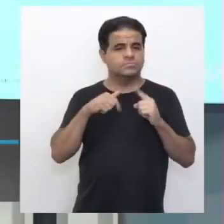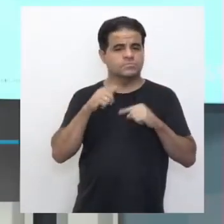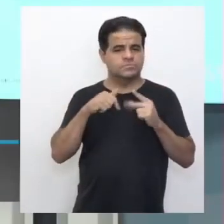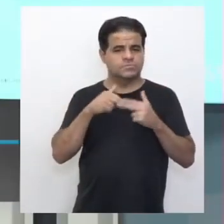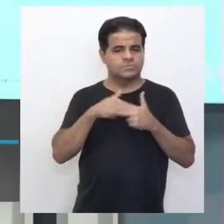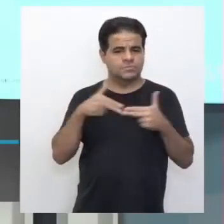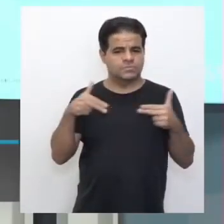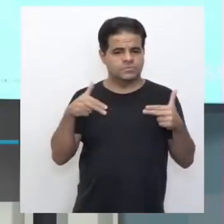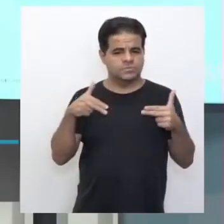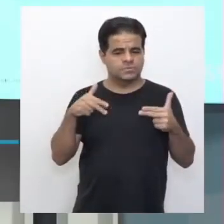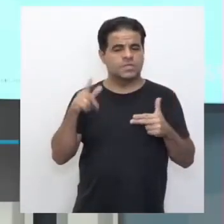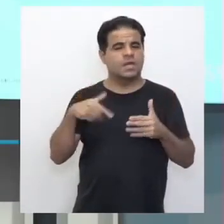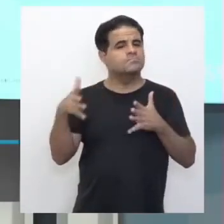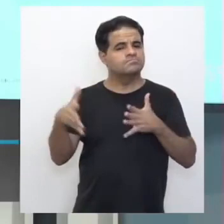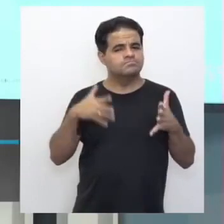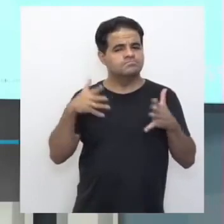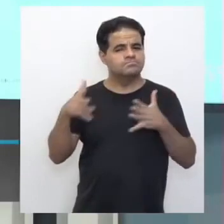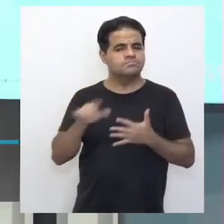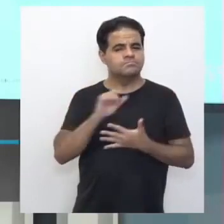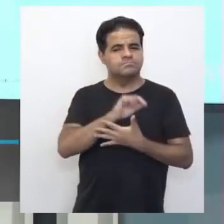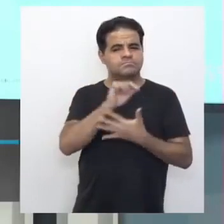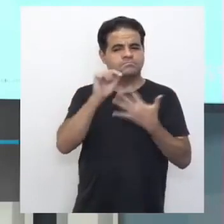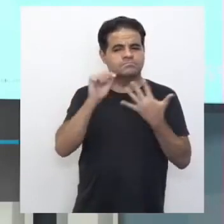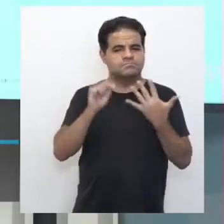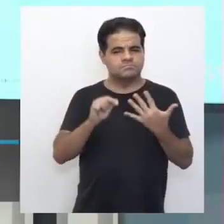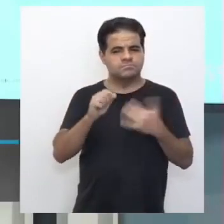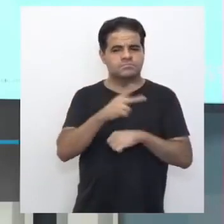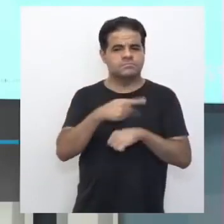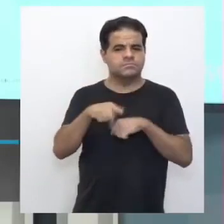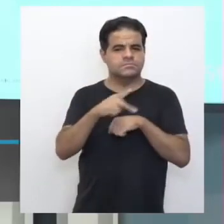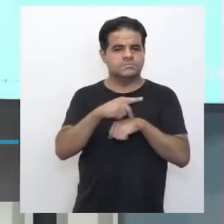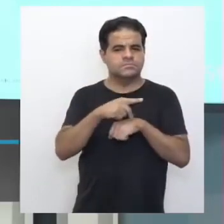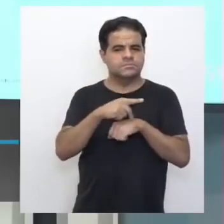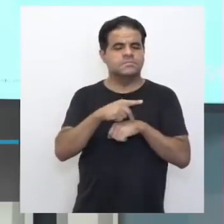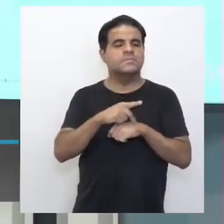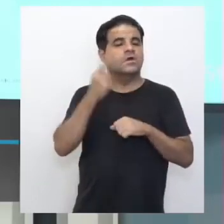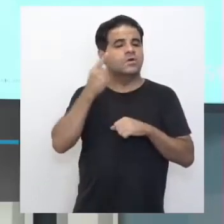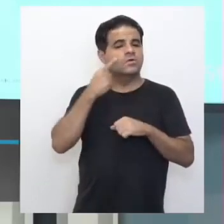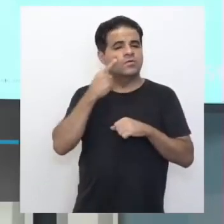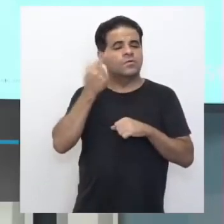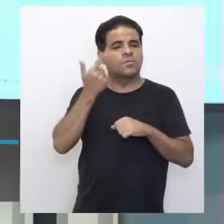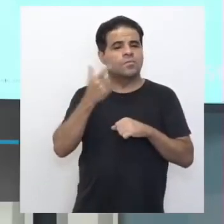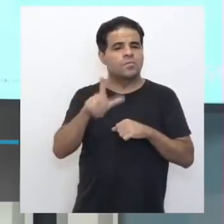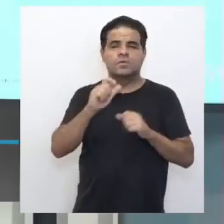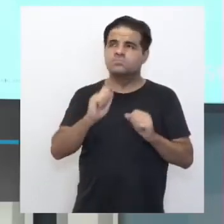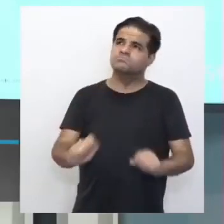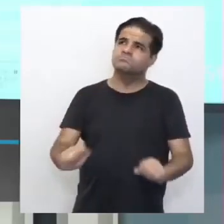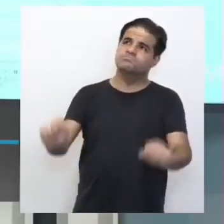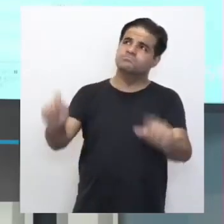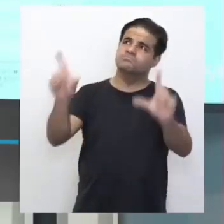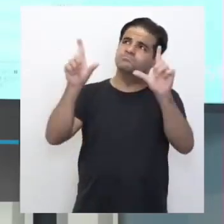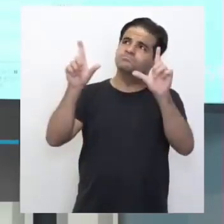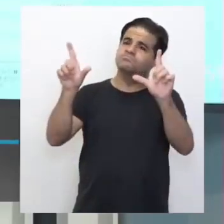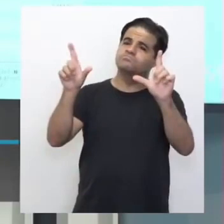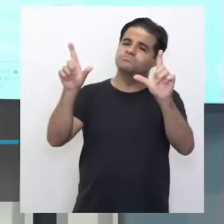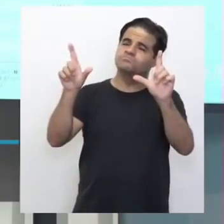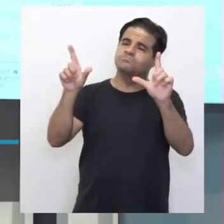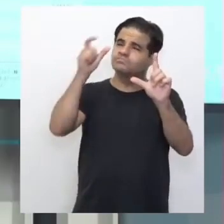é a produção de cada país, perfeito? Na próxima tela a gente vai ver uma outra tabela, então acompanha aí para